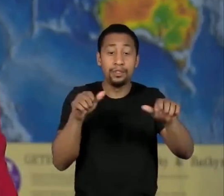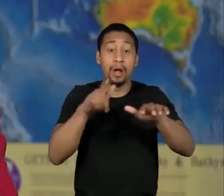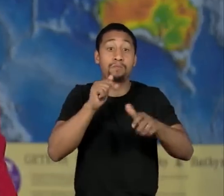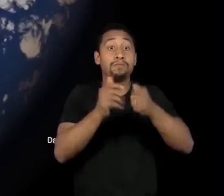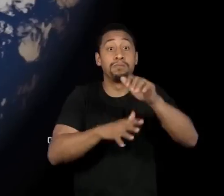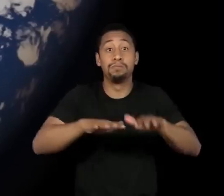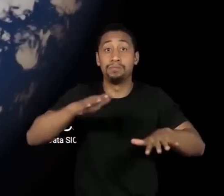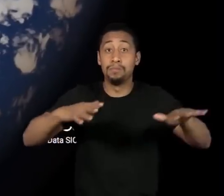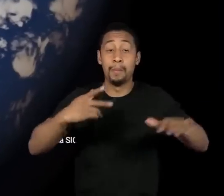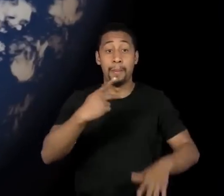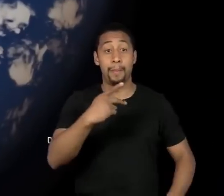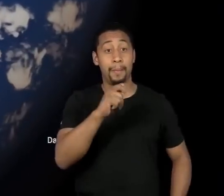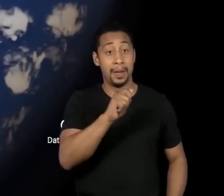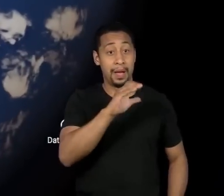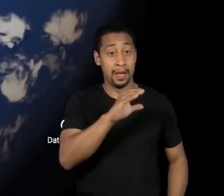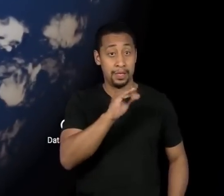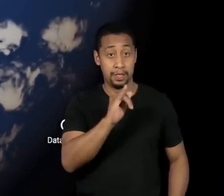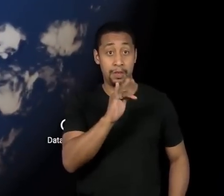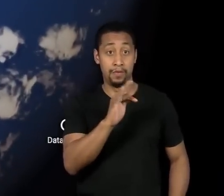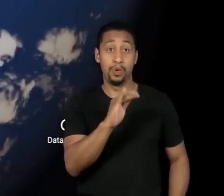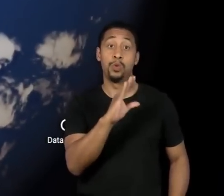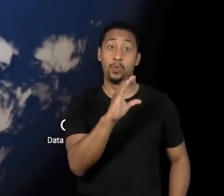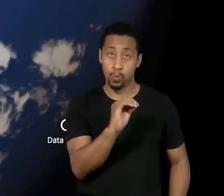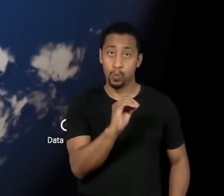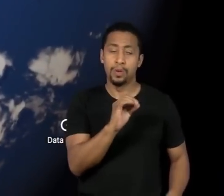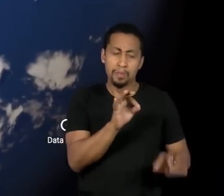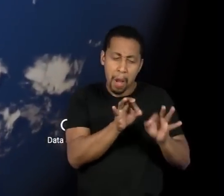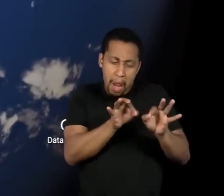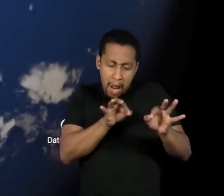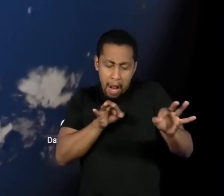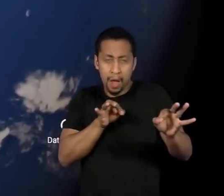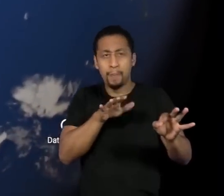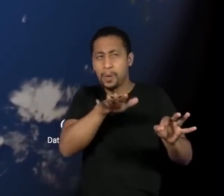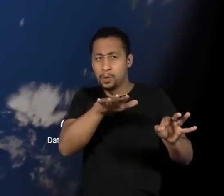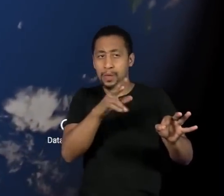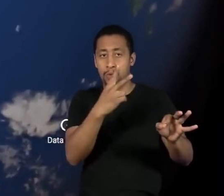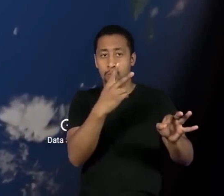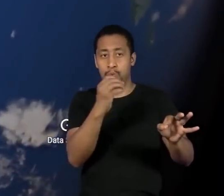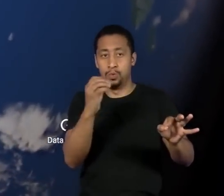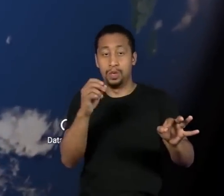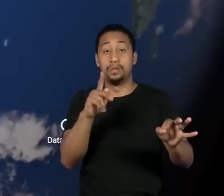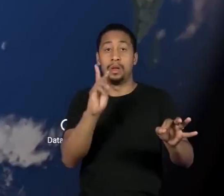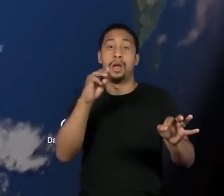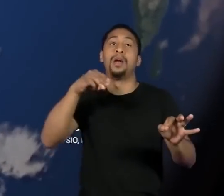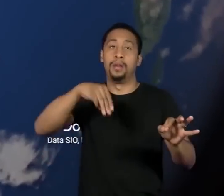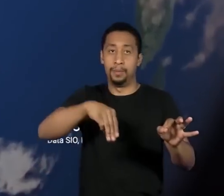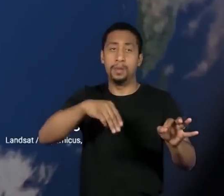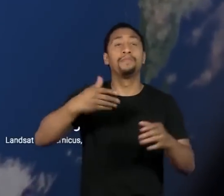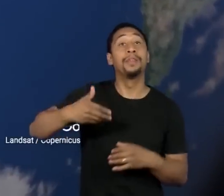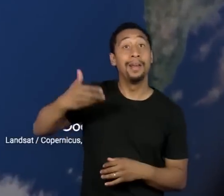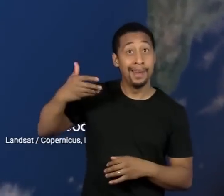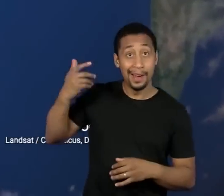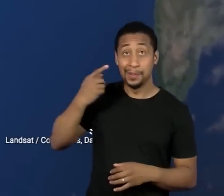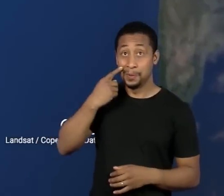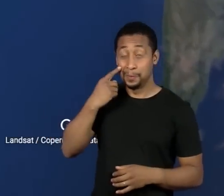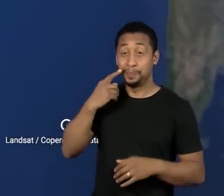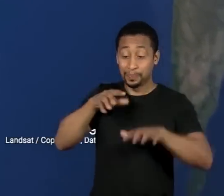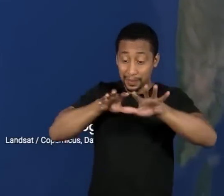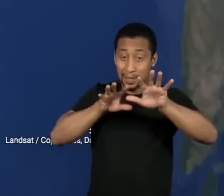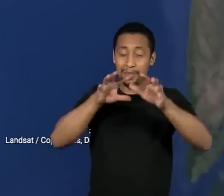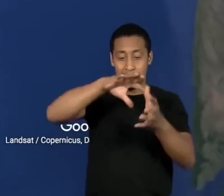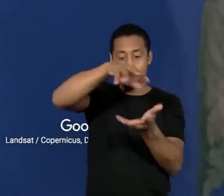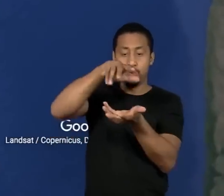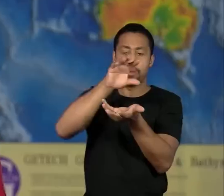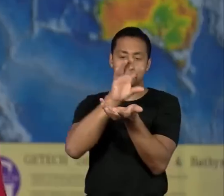200 quilômetros. No passado, a gente teve, em alguns momentos, todos esses continentes que a gente conhece hoje